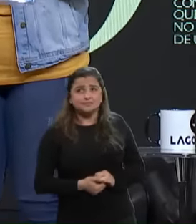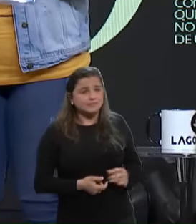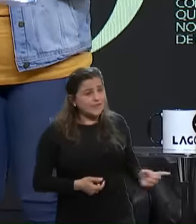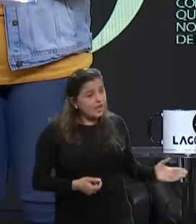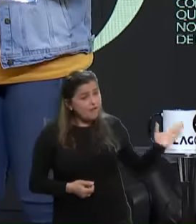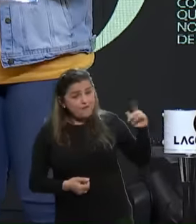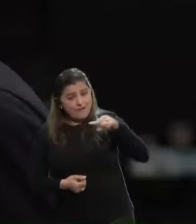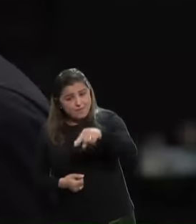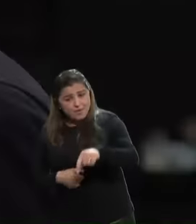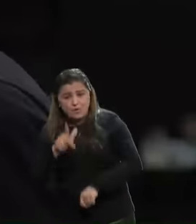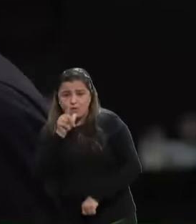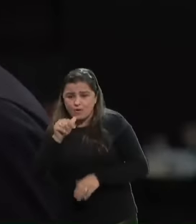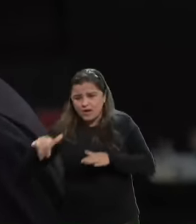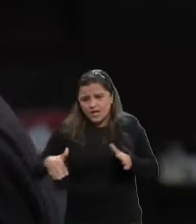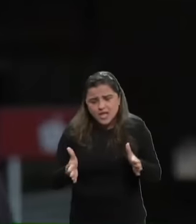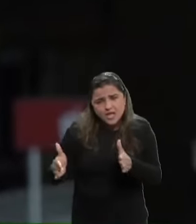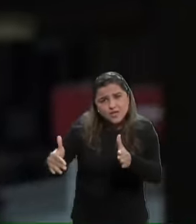Volta pro meio do rio.